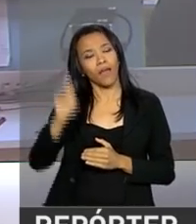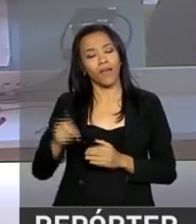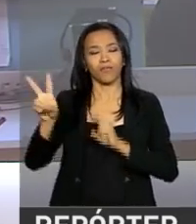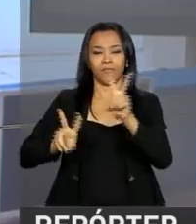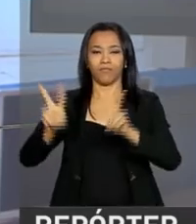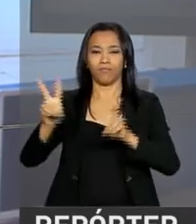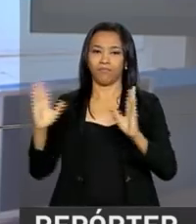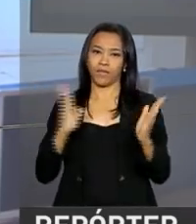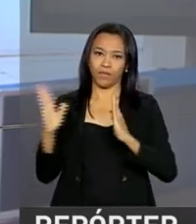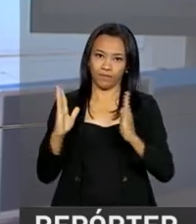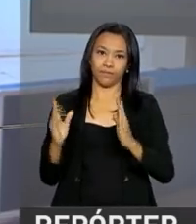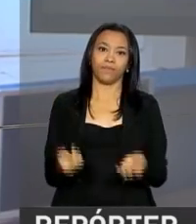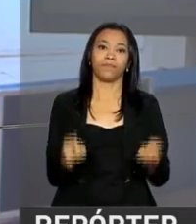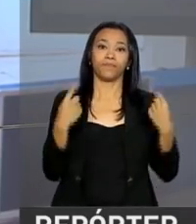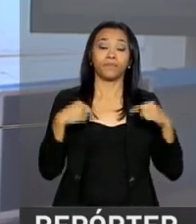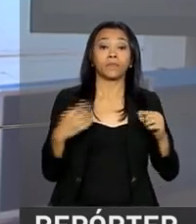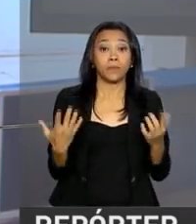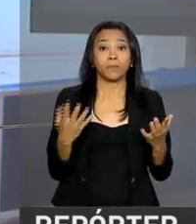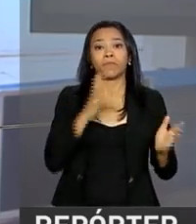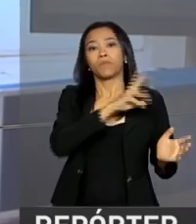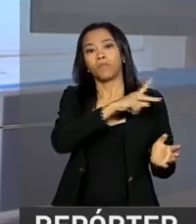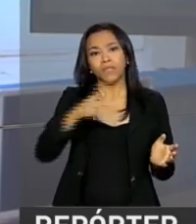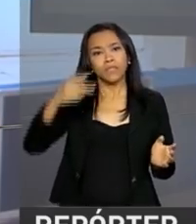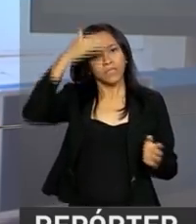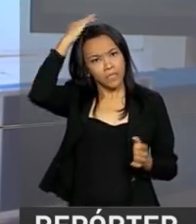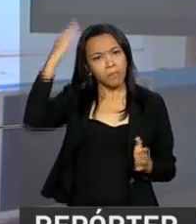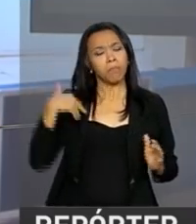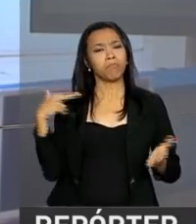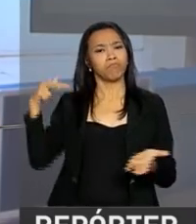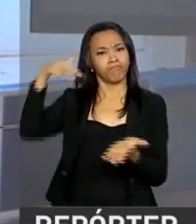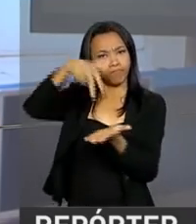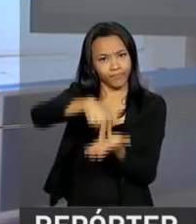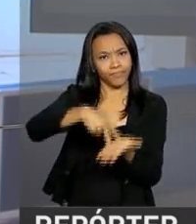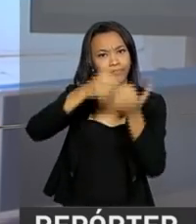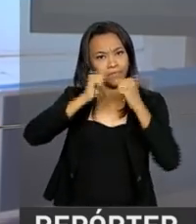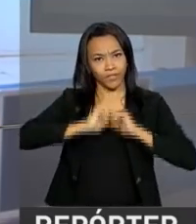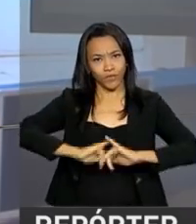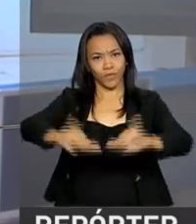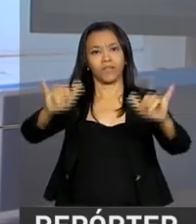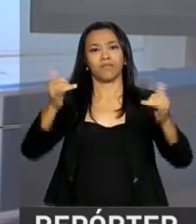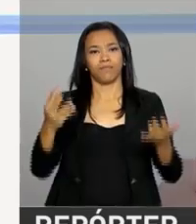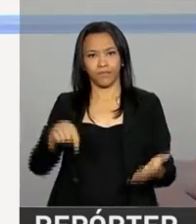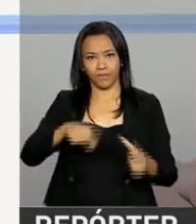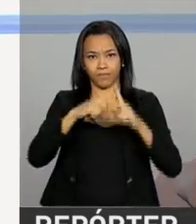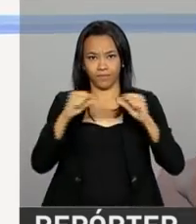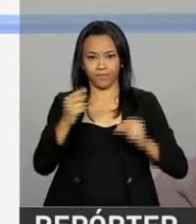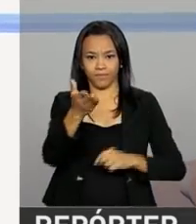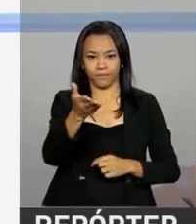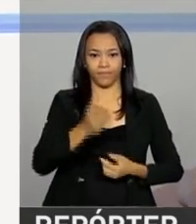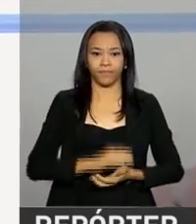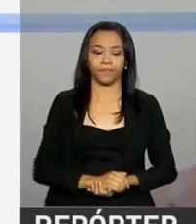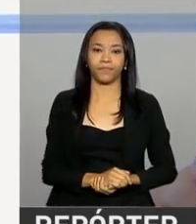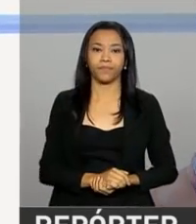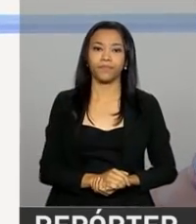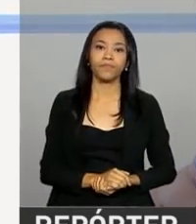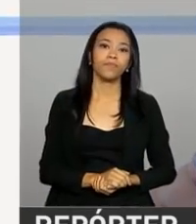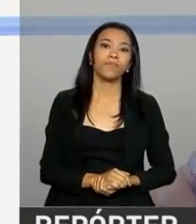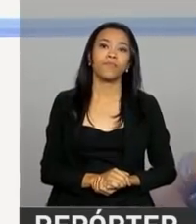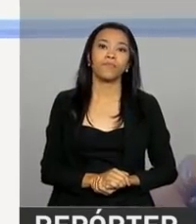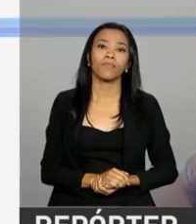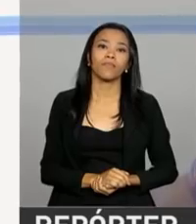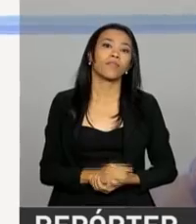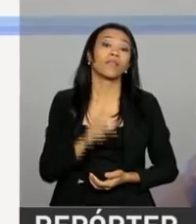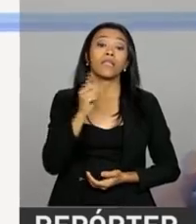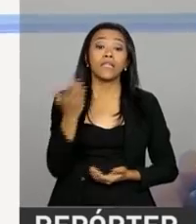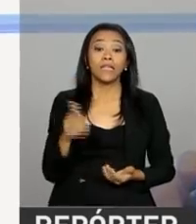carnaval o presidente Michel Temer participou do o lançamento da operação aqui em Brasília especialmente nesse